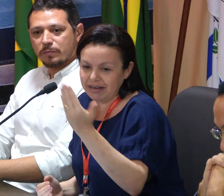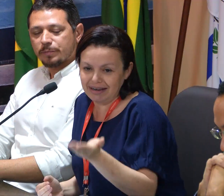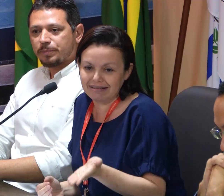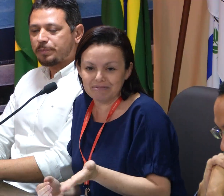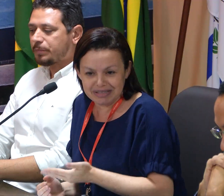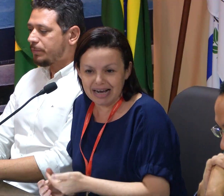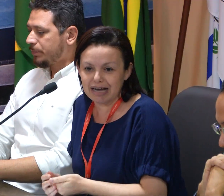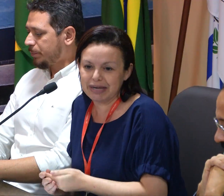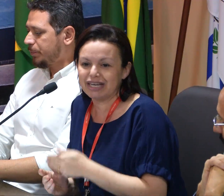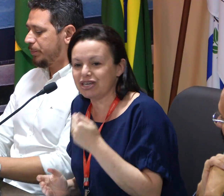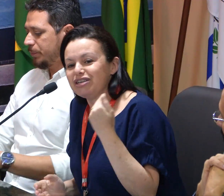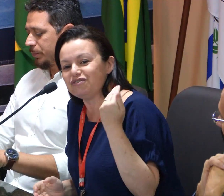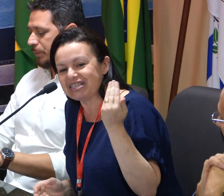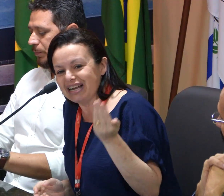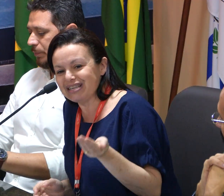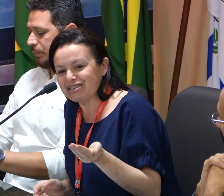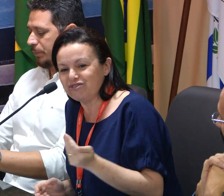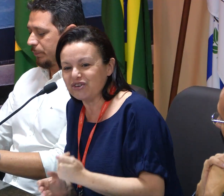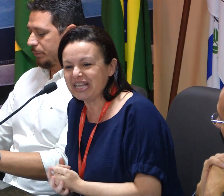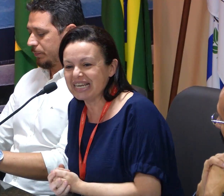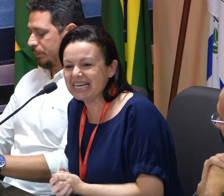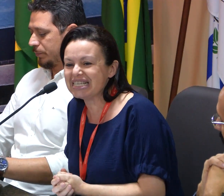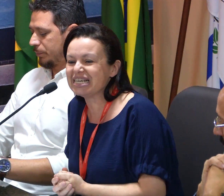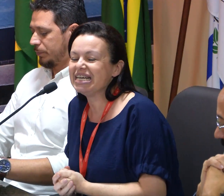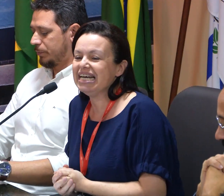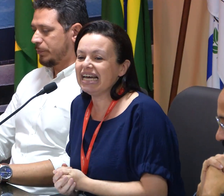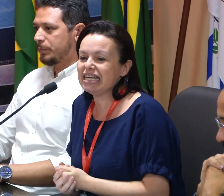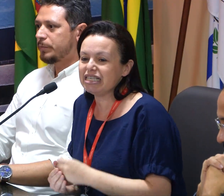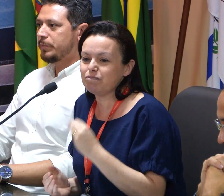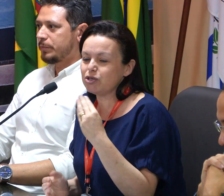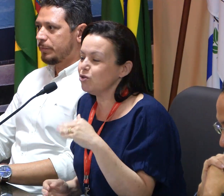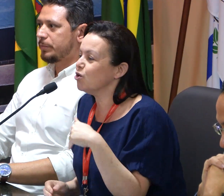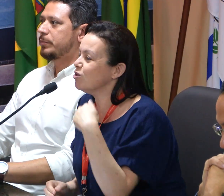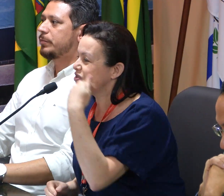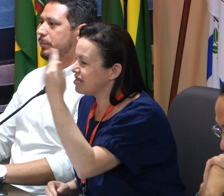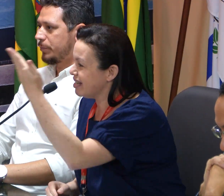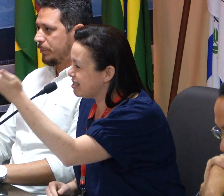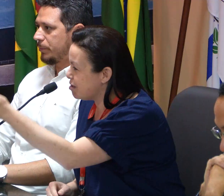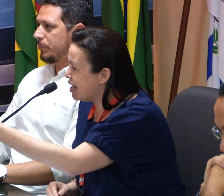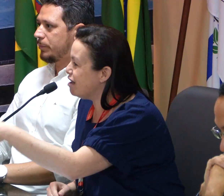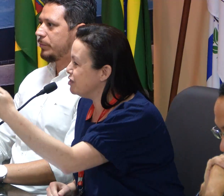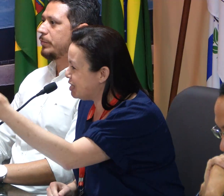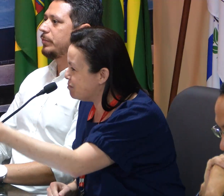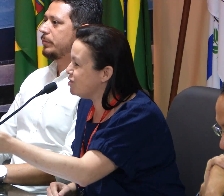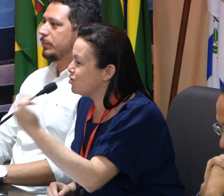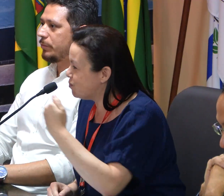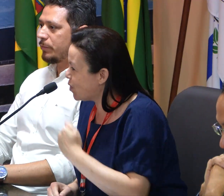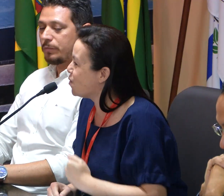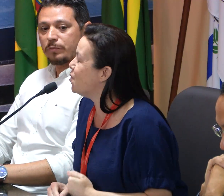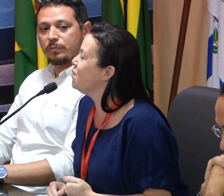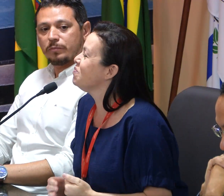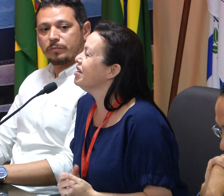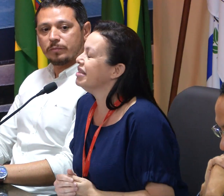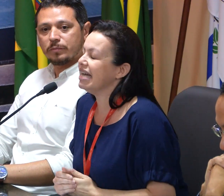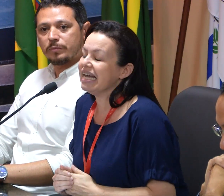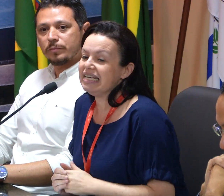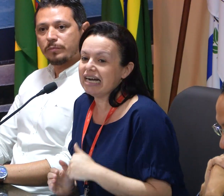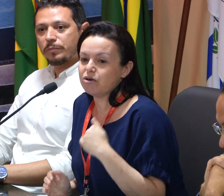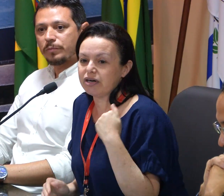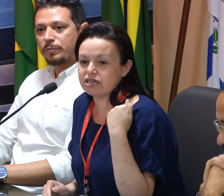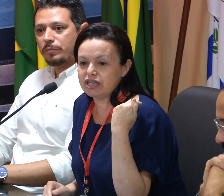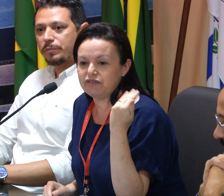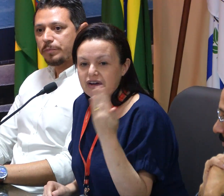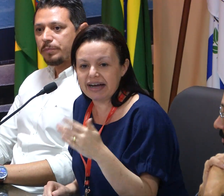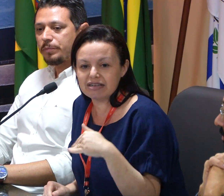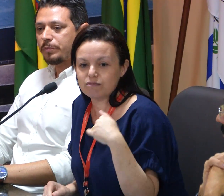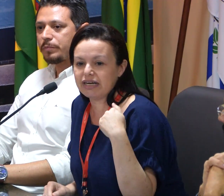recepcionou, para quem sabe, a Agência de Fiscalização de Fortaleza, ela recepcionou os fiscais que trabalhavam inicialmente no PROCON, né, e